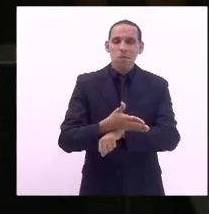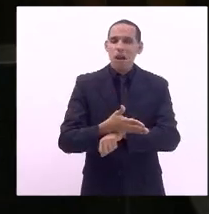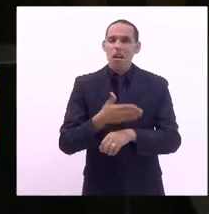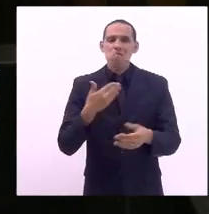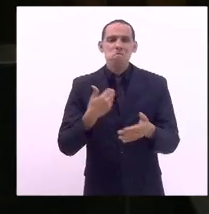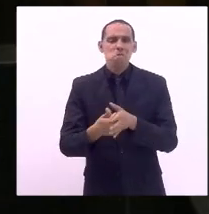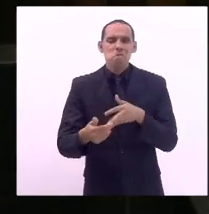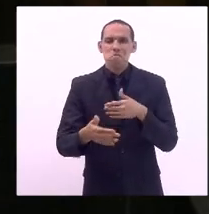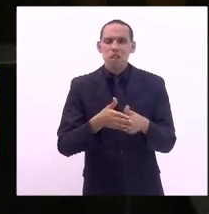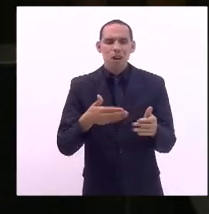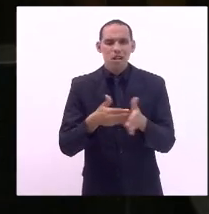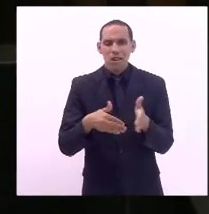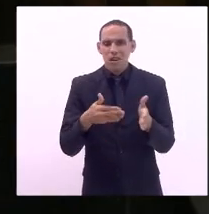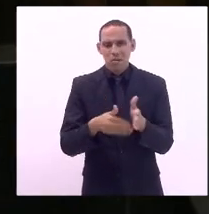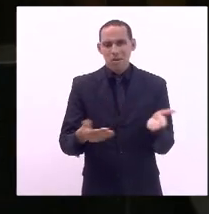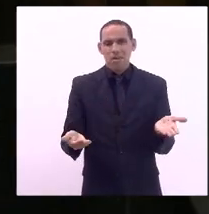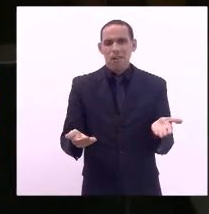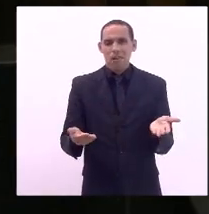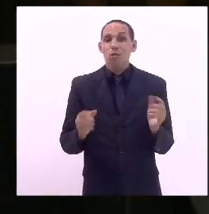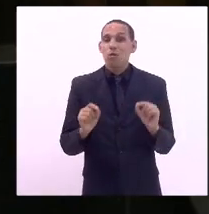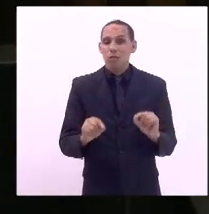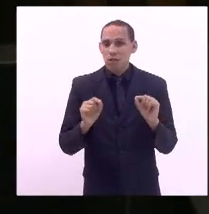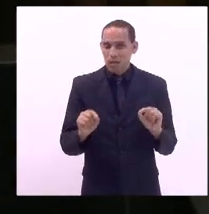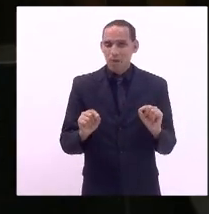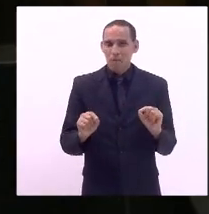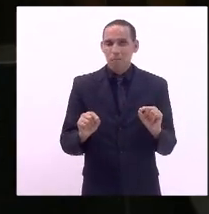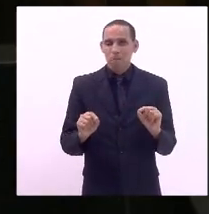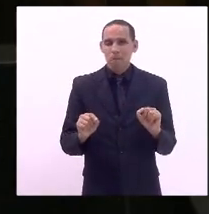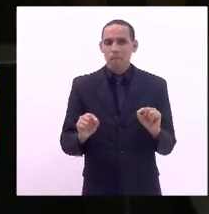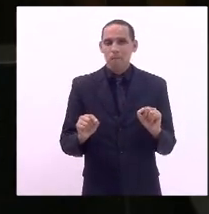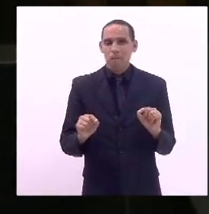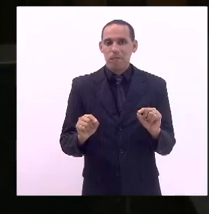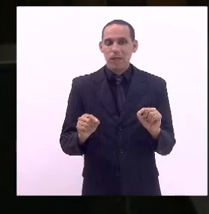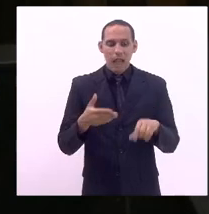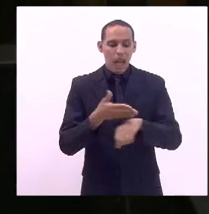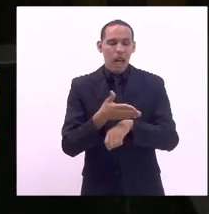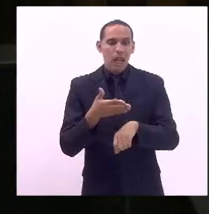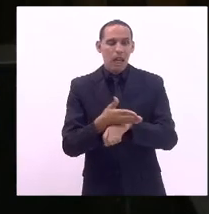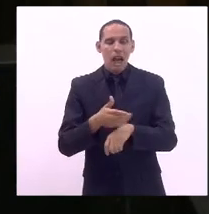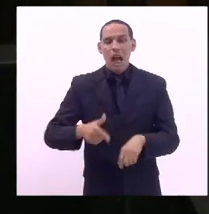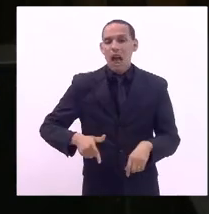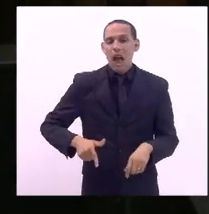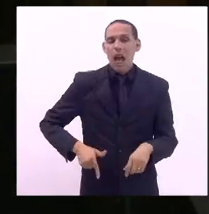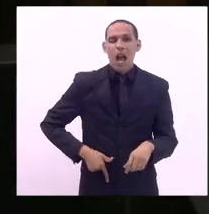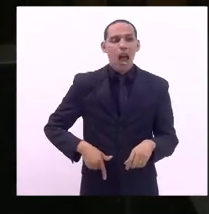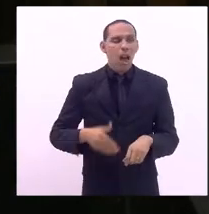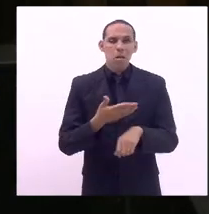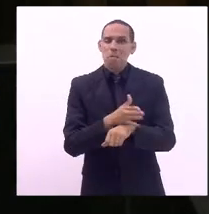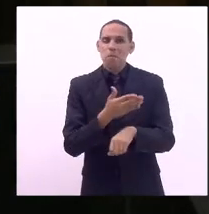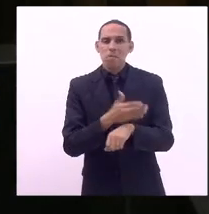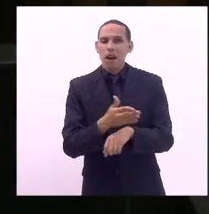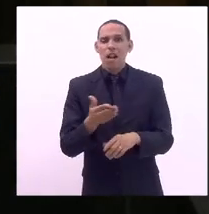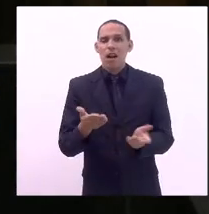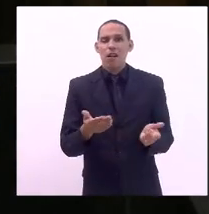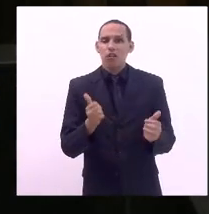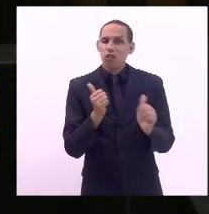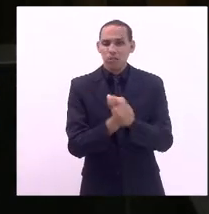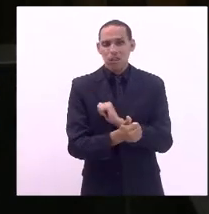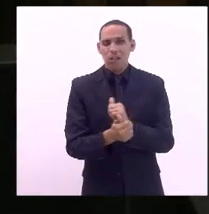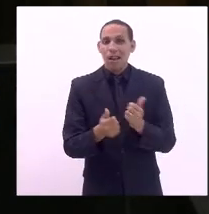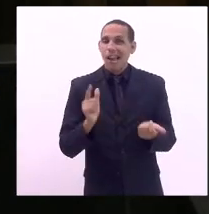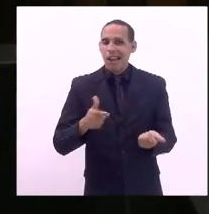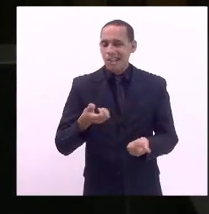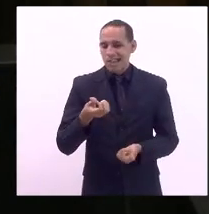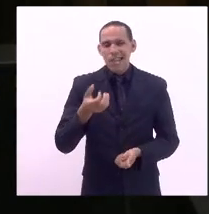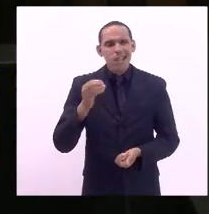qualquer limite do que poderia ser considerado um acesso à arma para uma prática esportiva. Nós estamos falando de